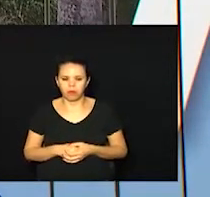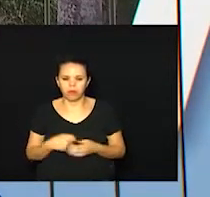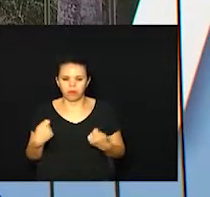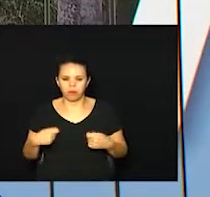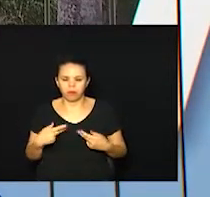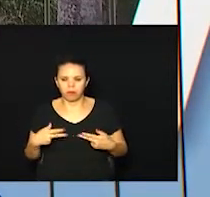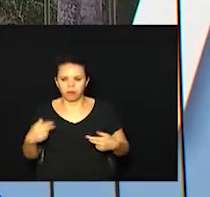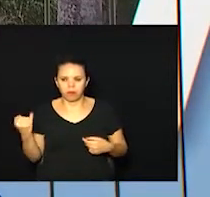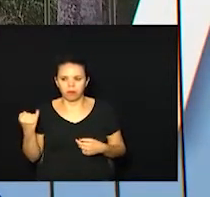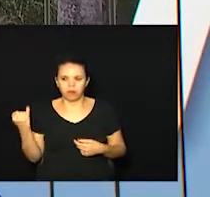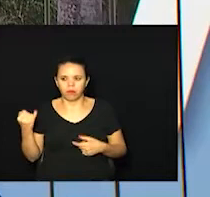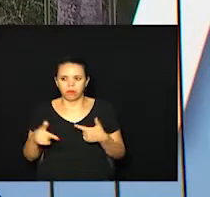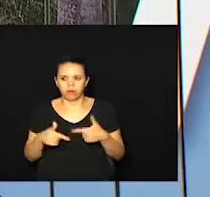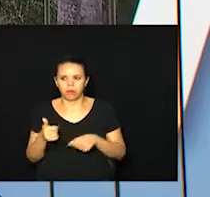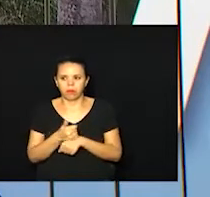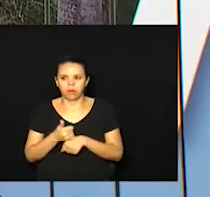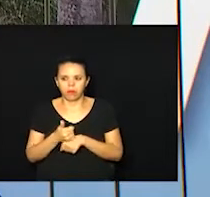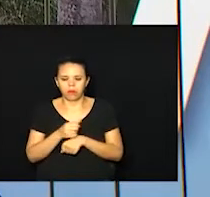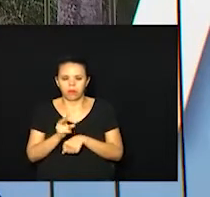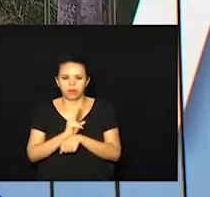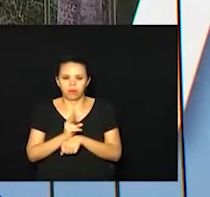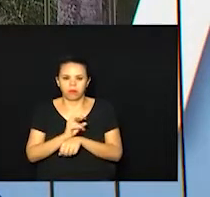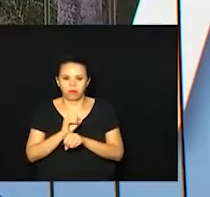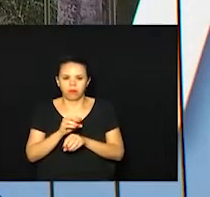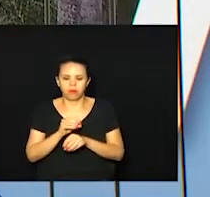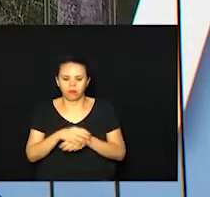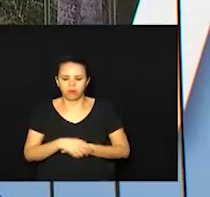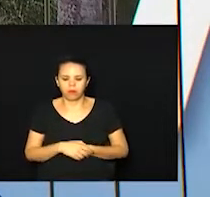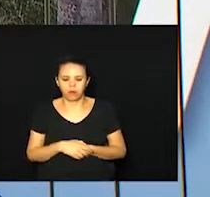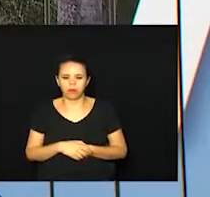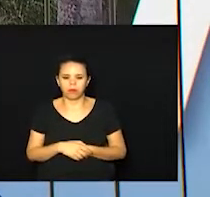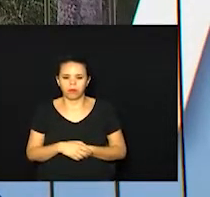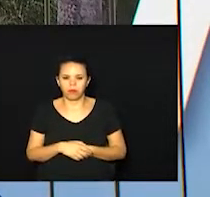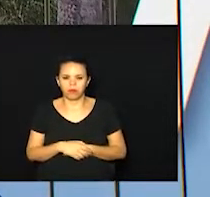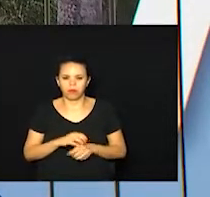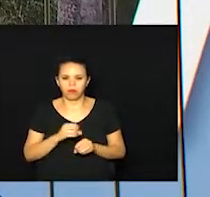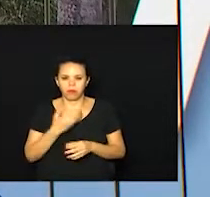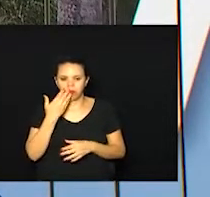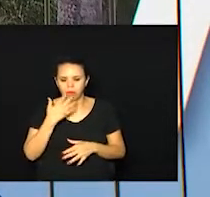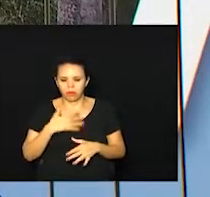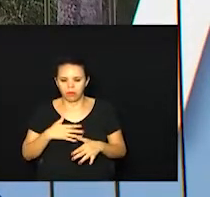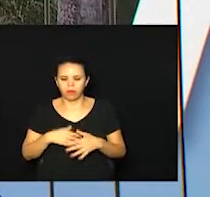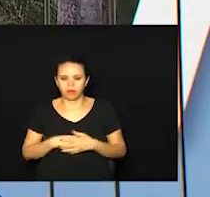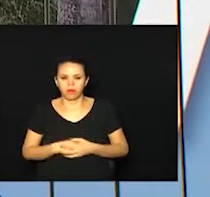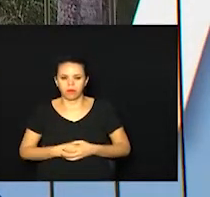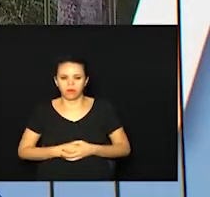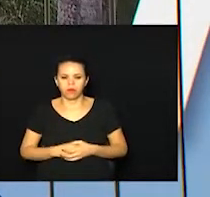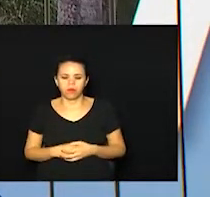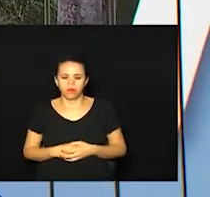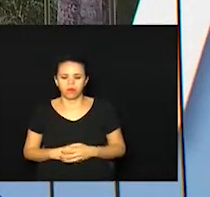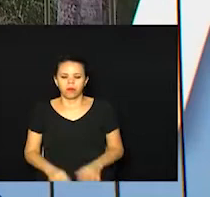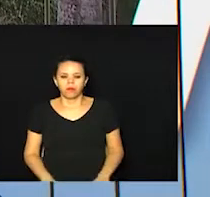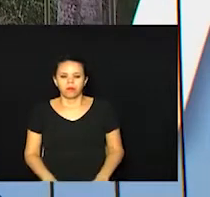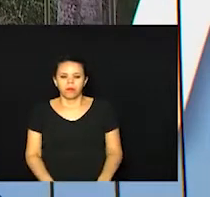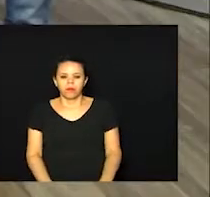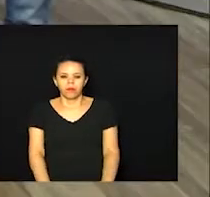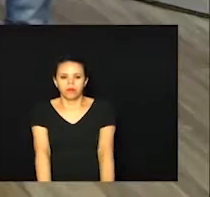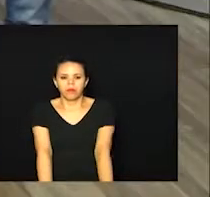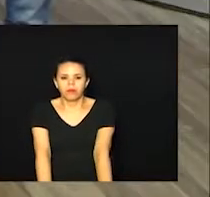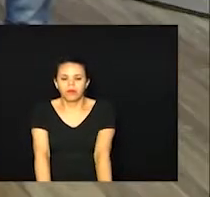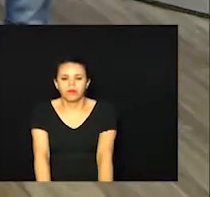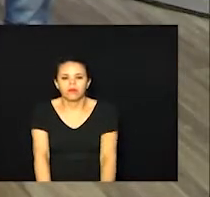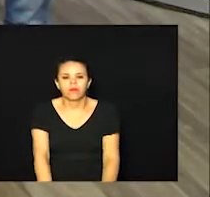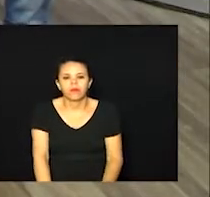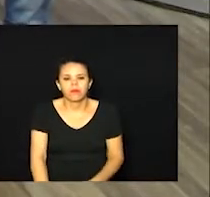demanda tão importante dos educadores e educadoras da educação infantil do município. Vereador, vamos falar um pouquinho